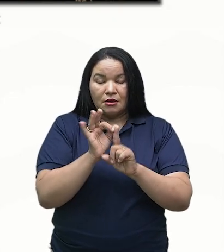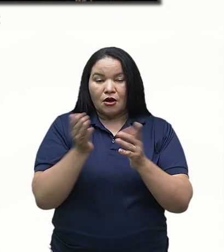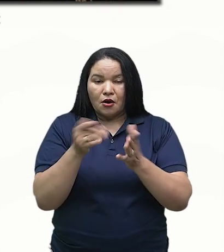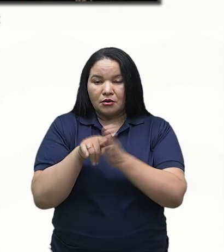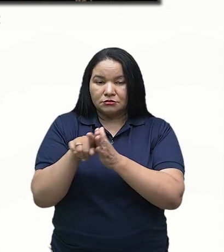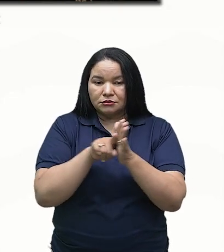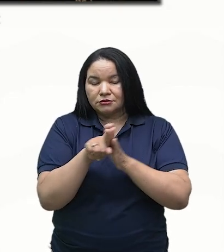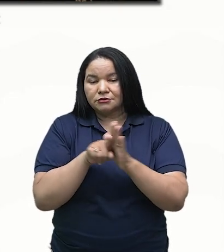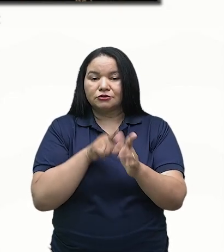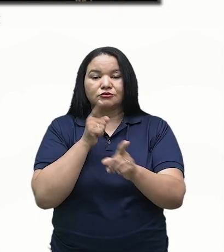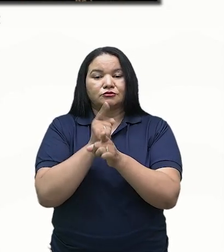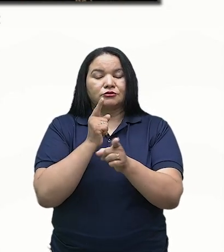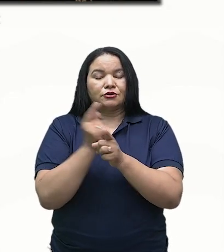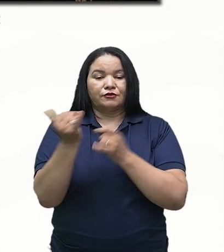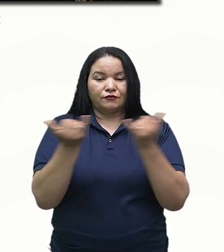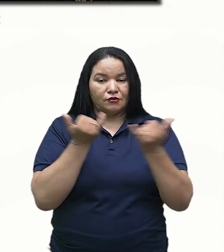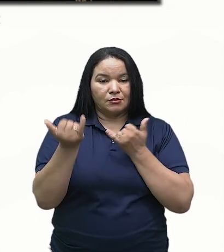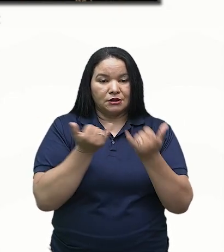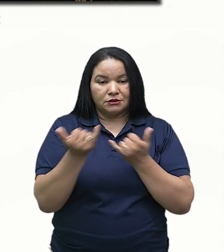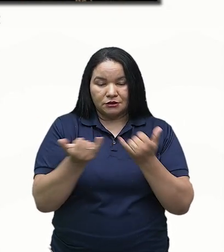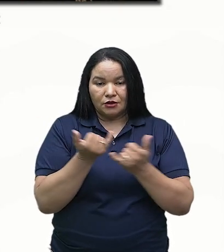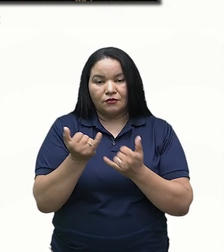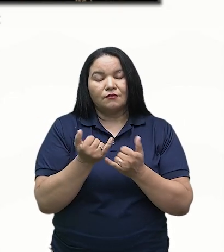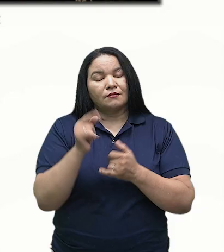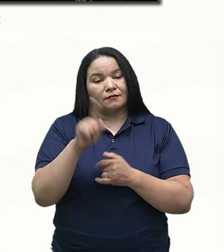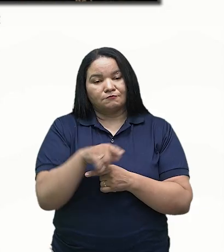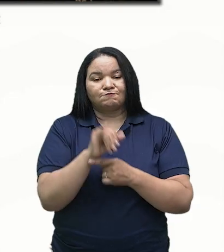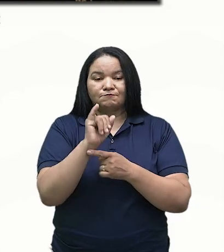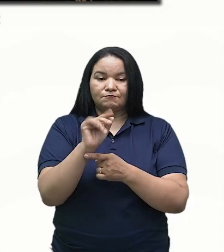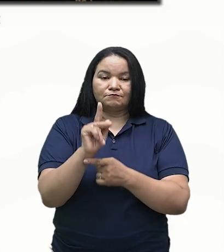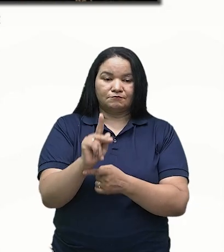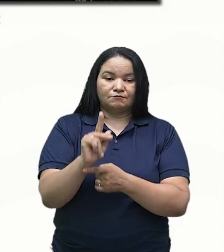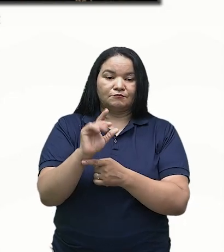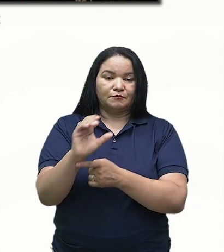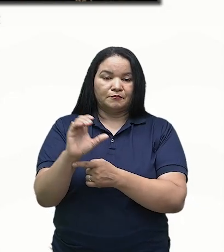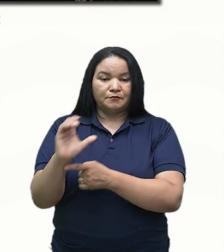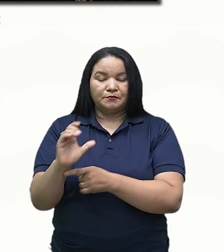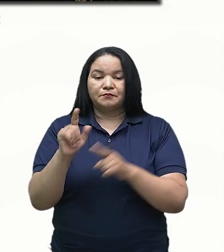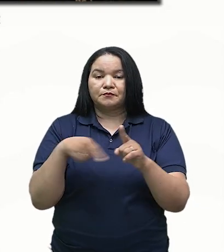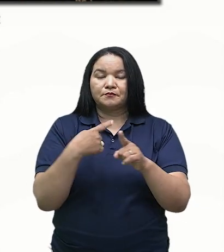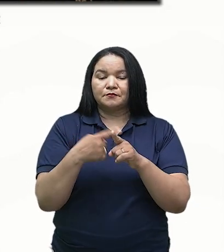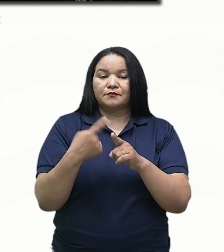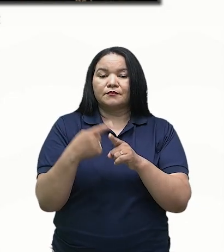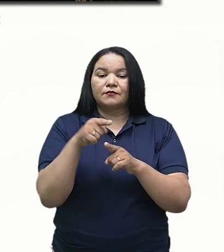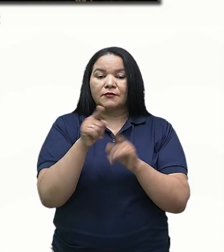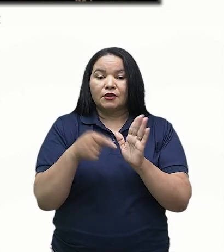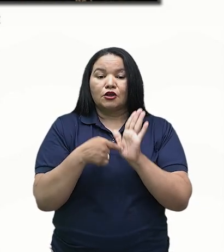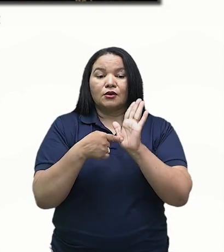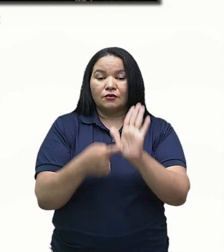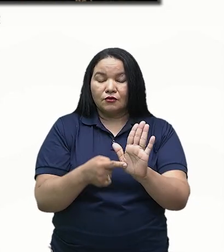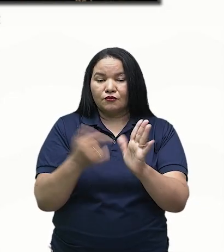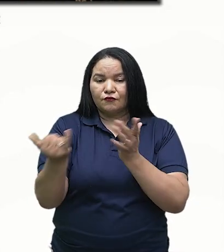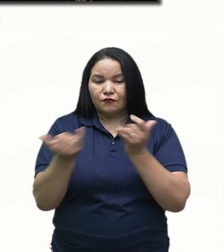busque essas informações da situação é o IPCC. Por quê? Porque ele busca essas